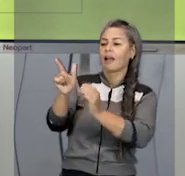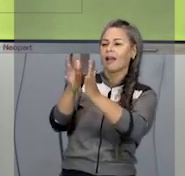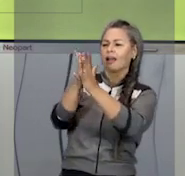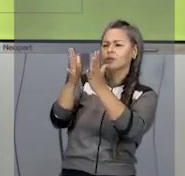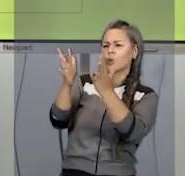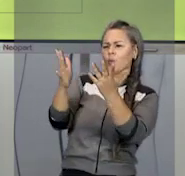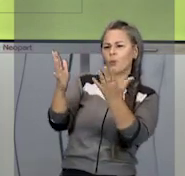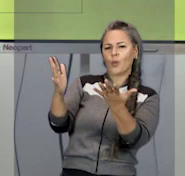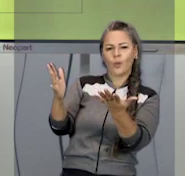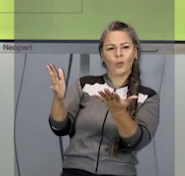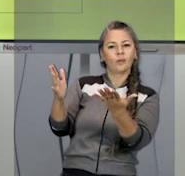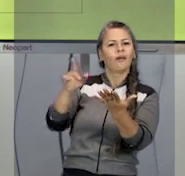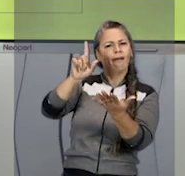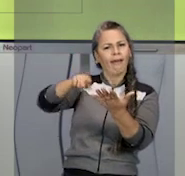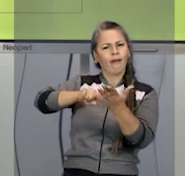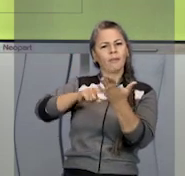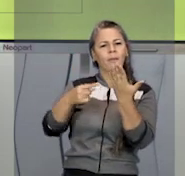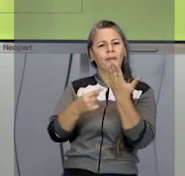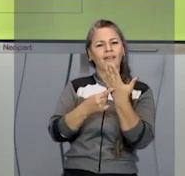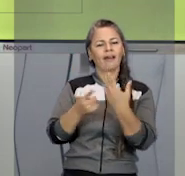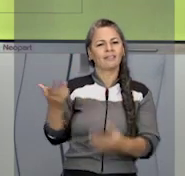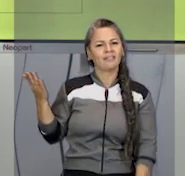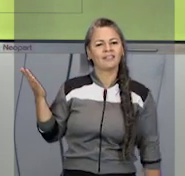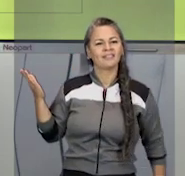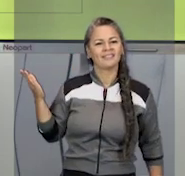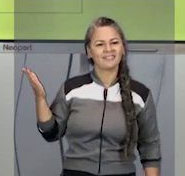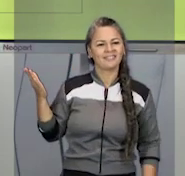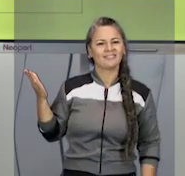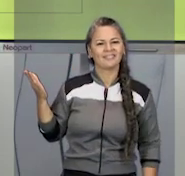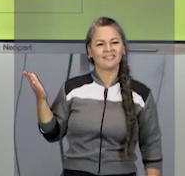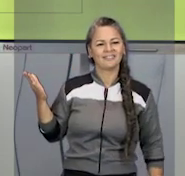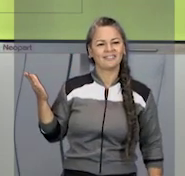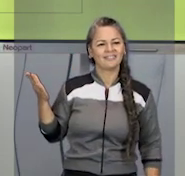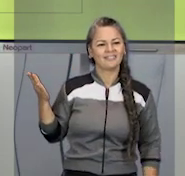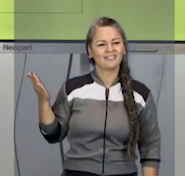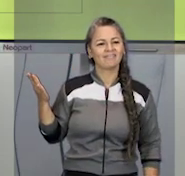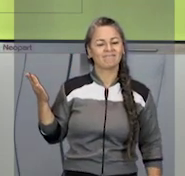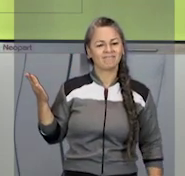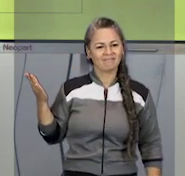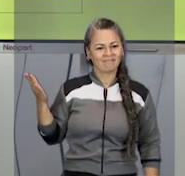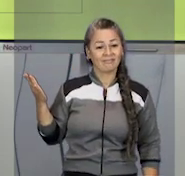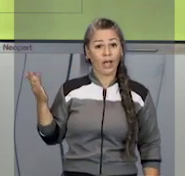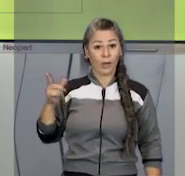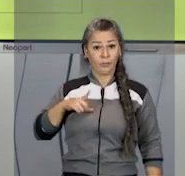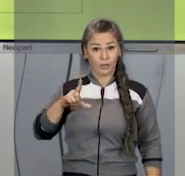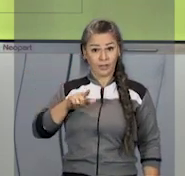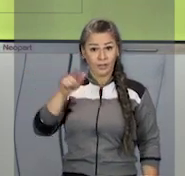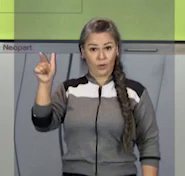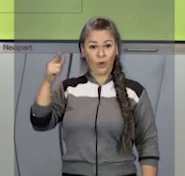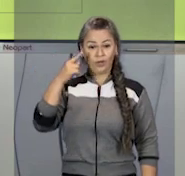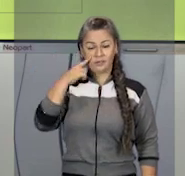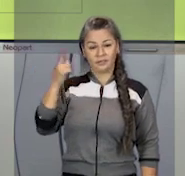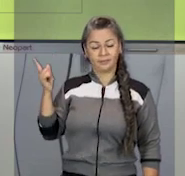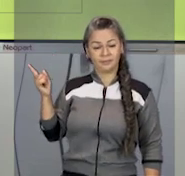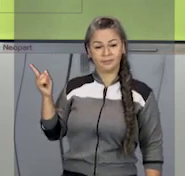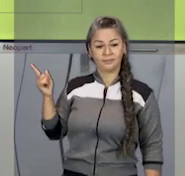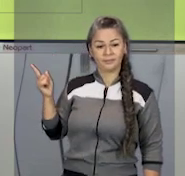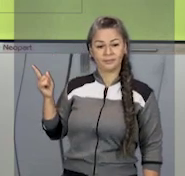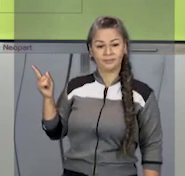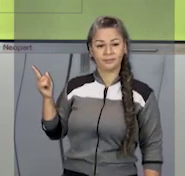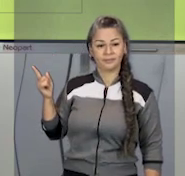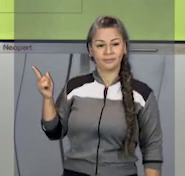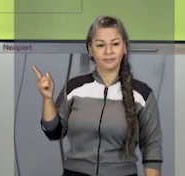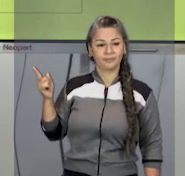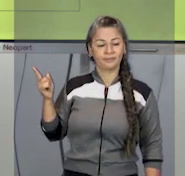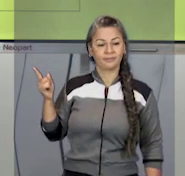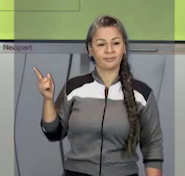Aqui a gente tem uma metáfora, tá? Por quê? A gente tem uma outra figura de linguagem nessa música, que